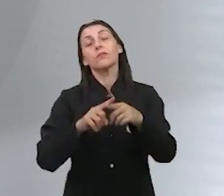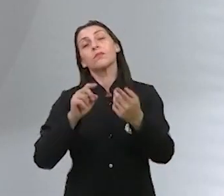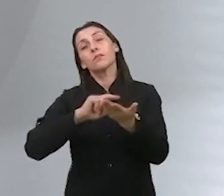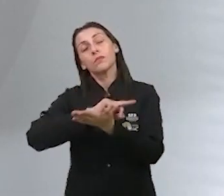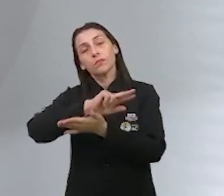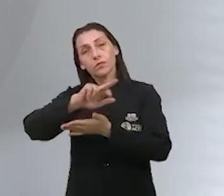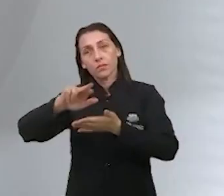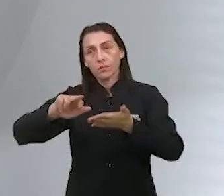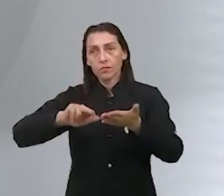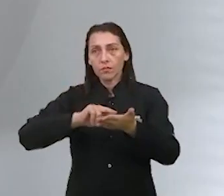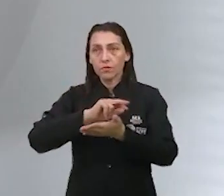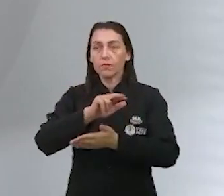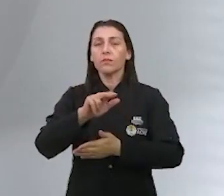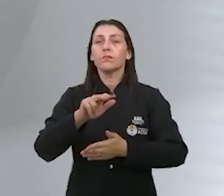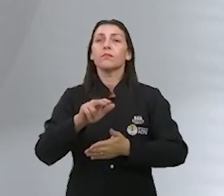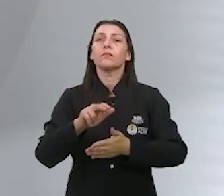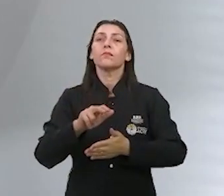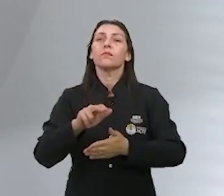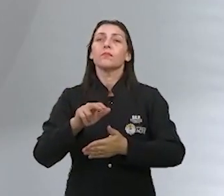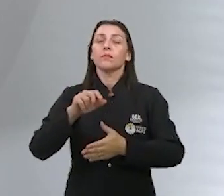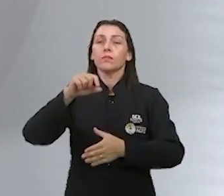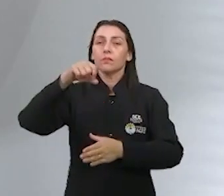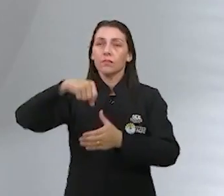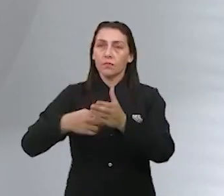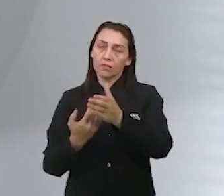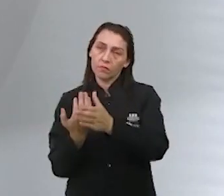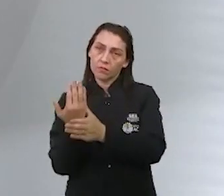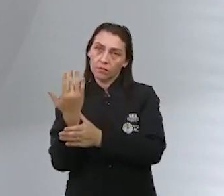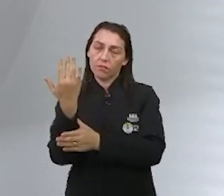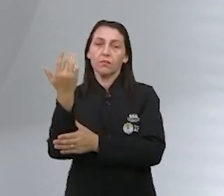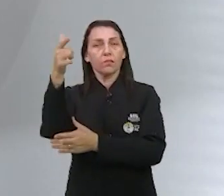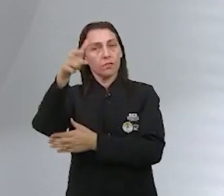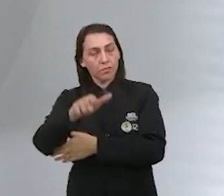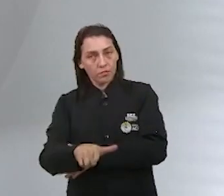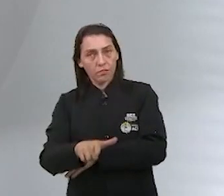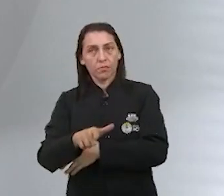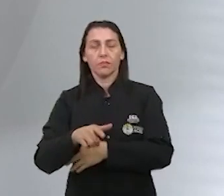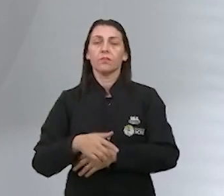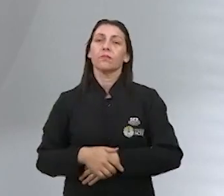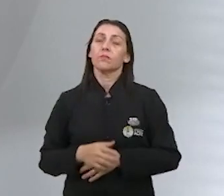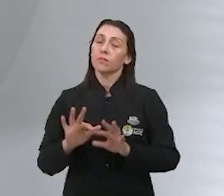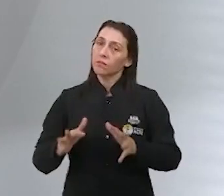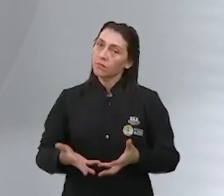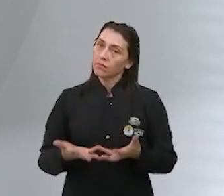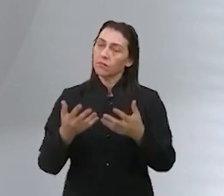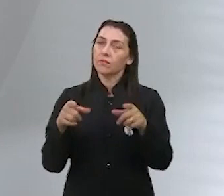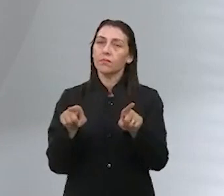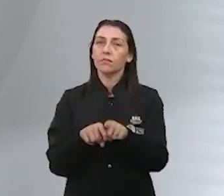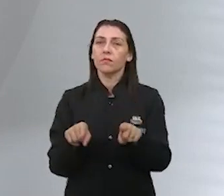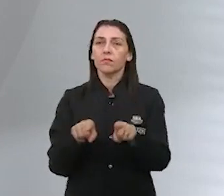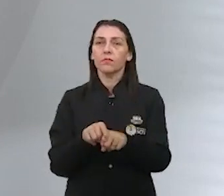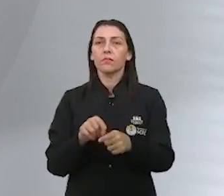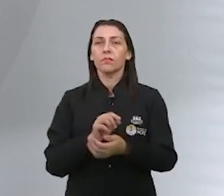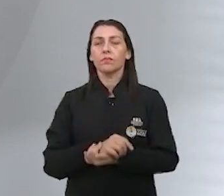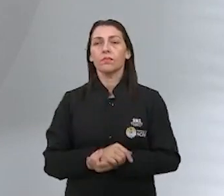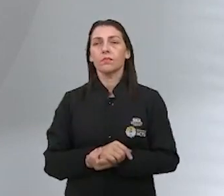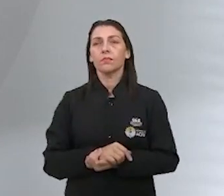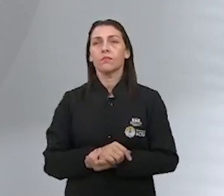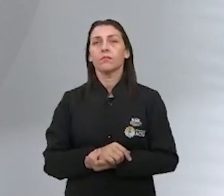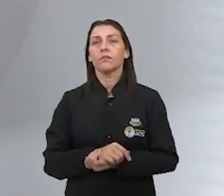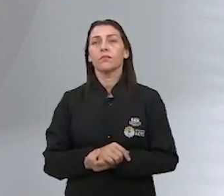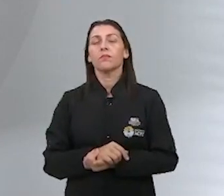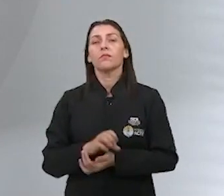várias e várias espécies, né, florestais estão sendo repostas ali. Isso é uma iniciativa também. A mata